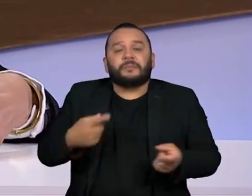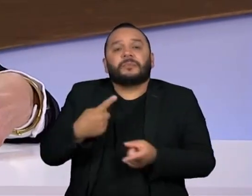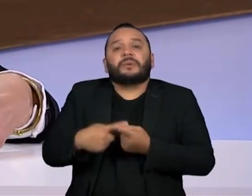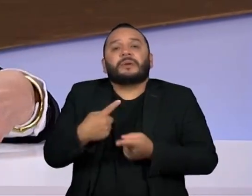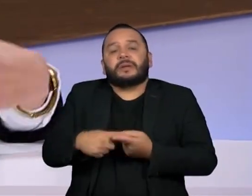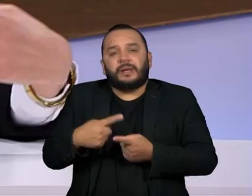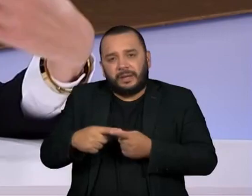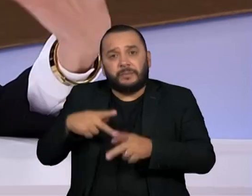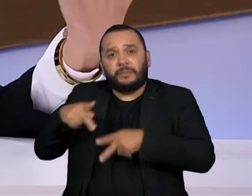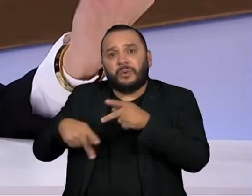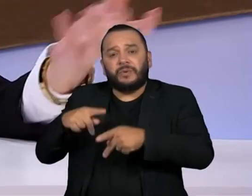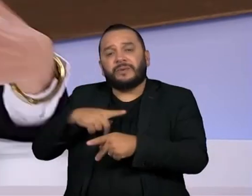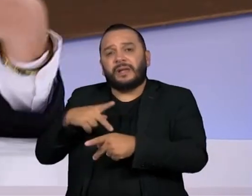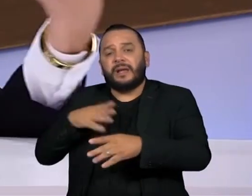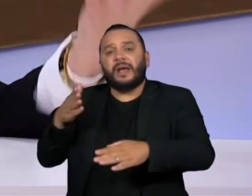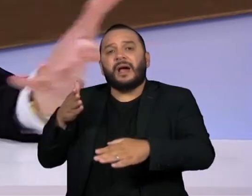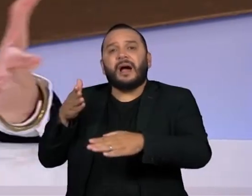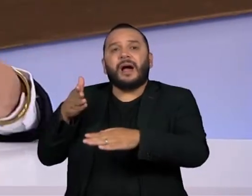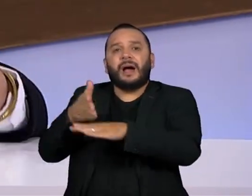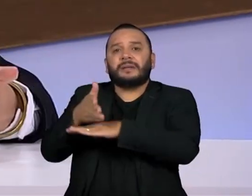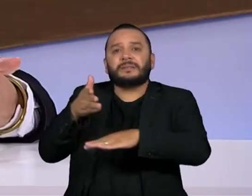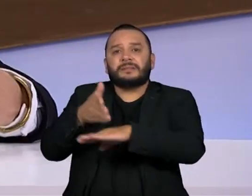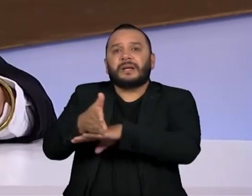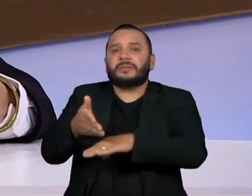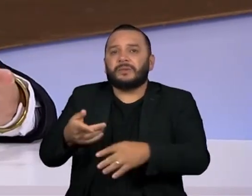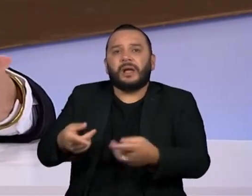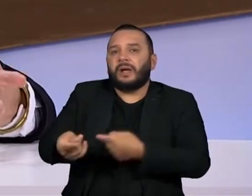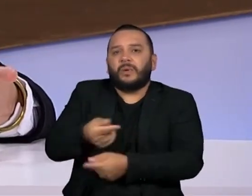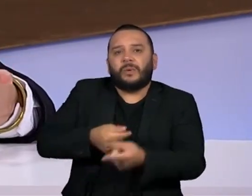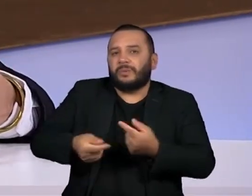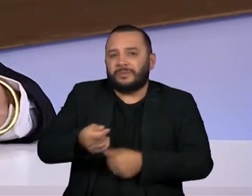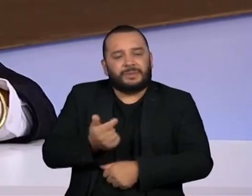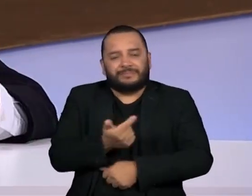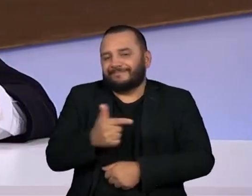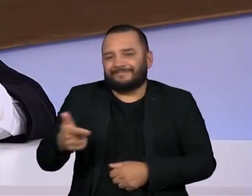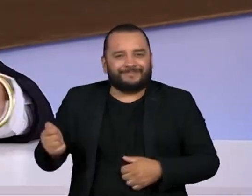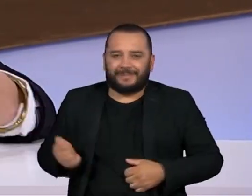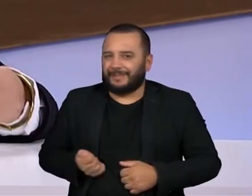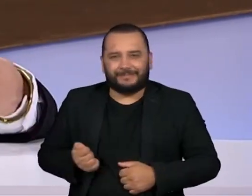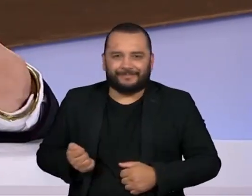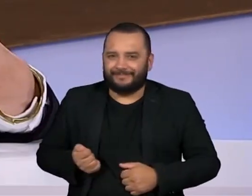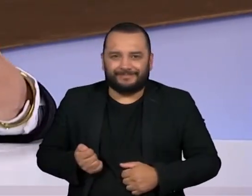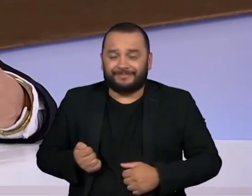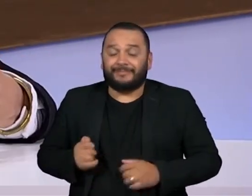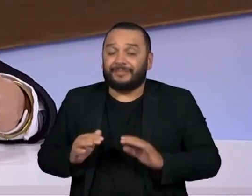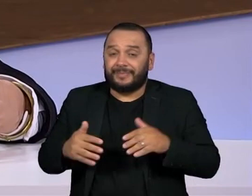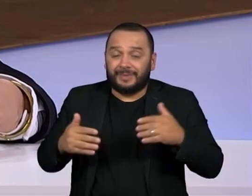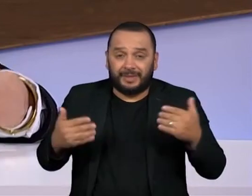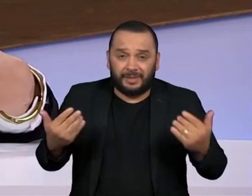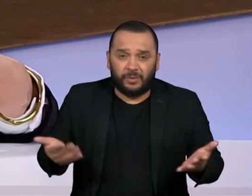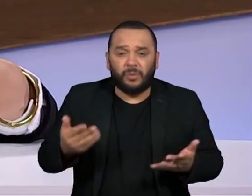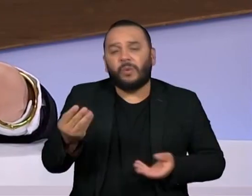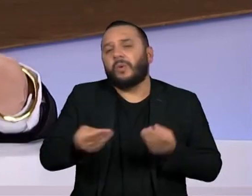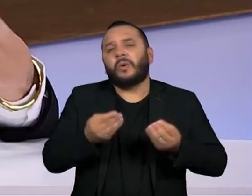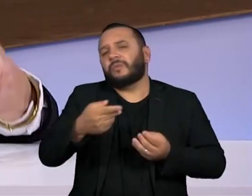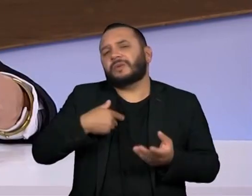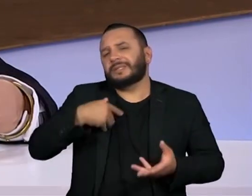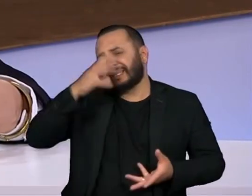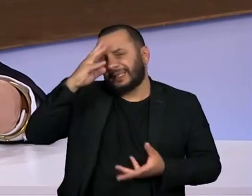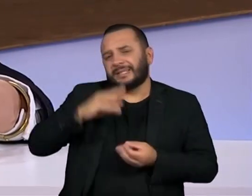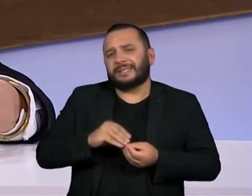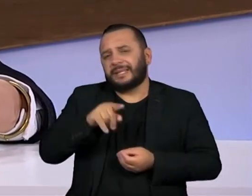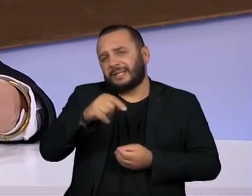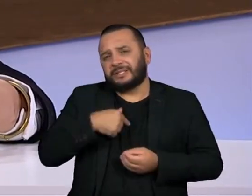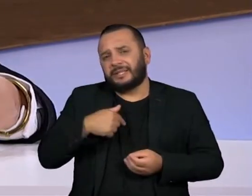acesso ao produto que essa economia que não é verde gera. Então, eu queria te perguntar como que você entende, né, esse